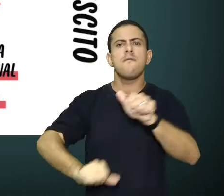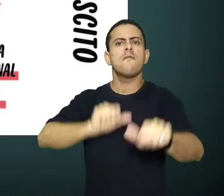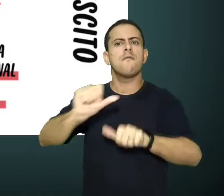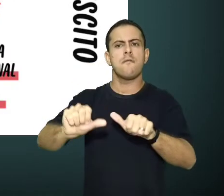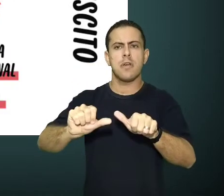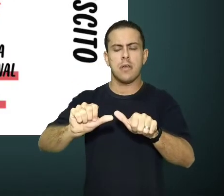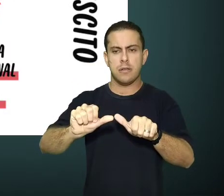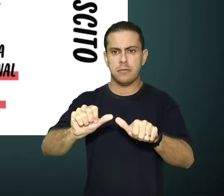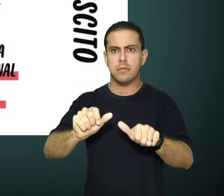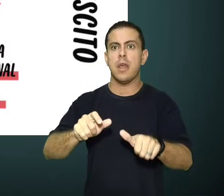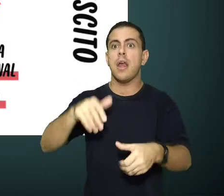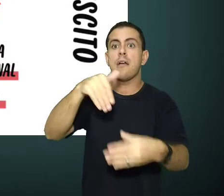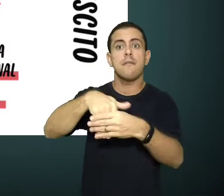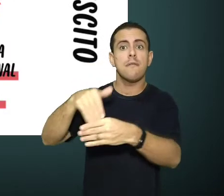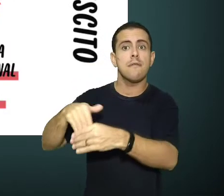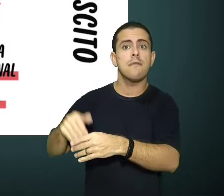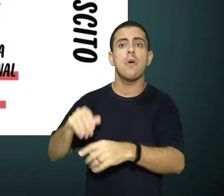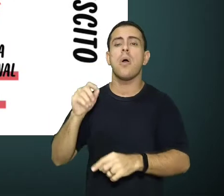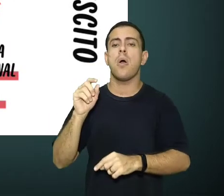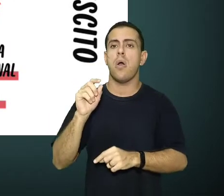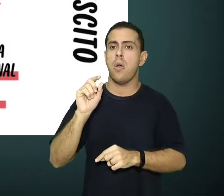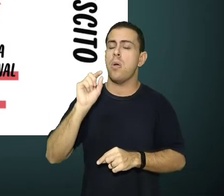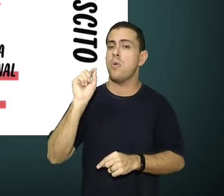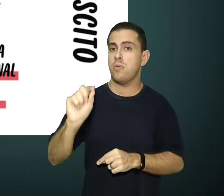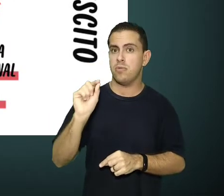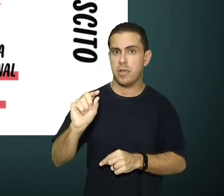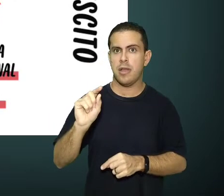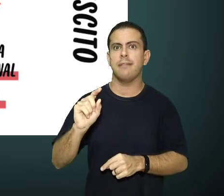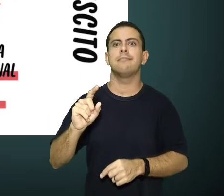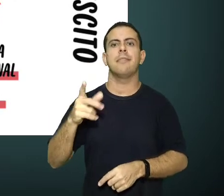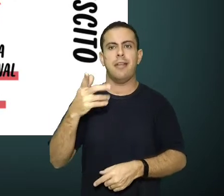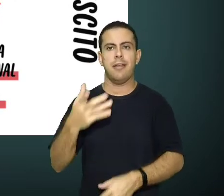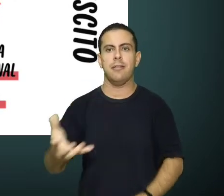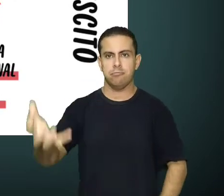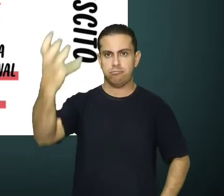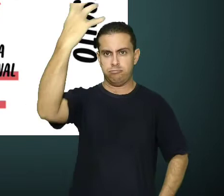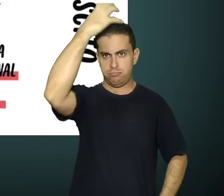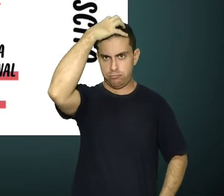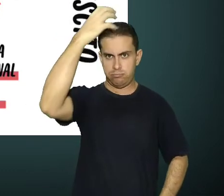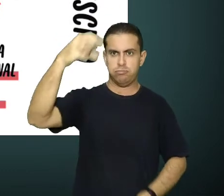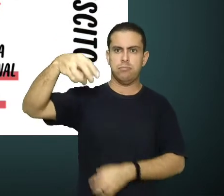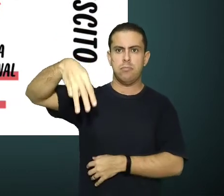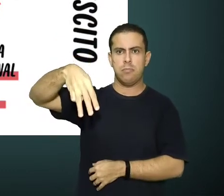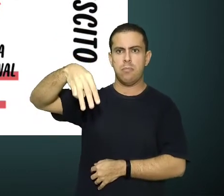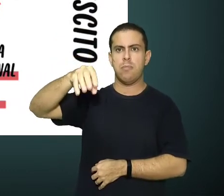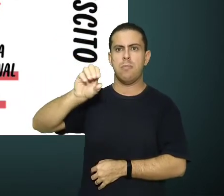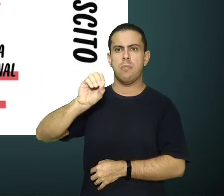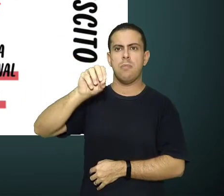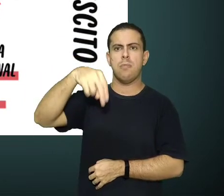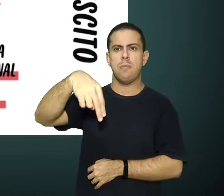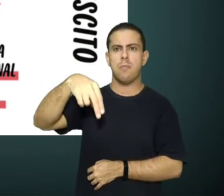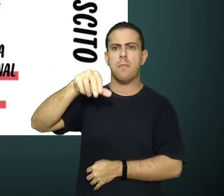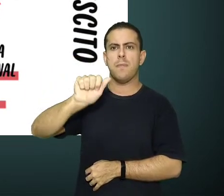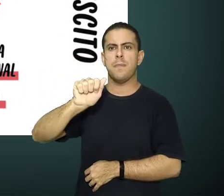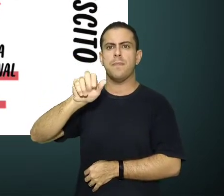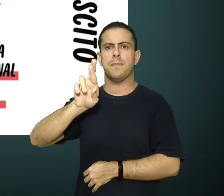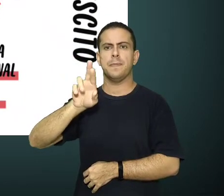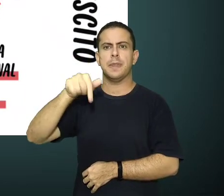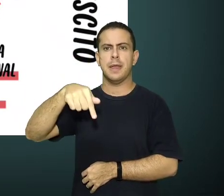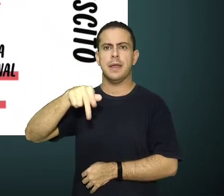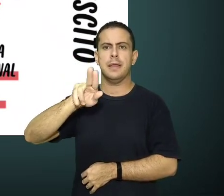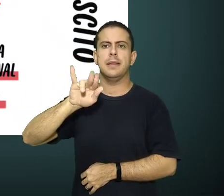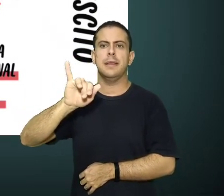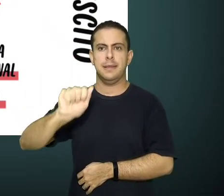regime político do país. Essa consulta pública restabelece a monarquia no país.